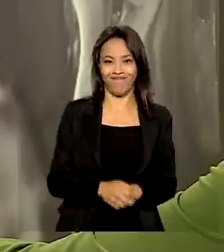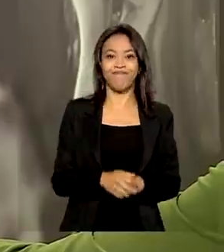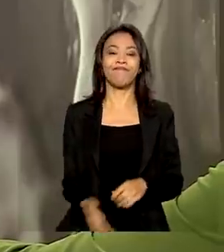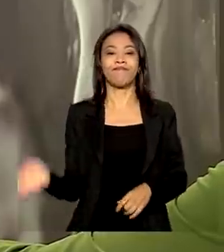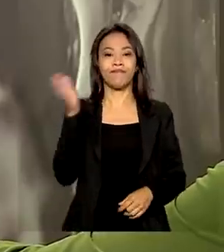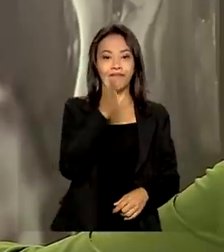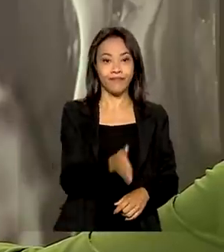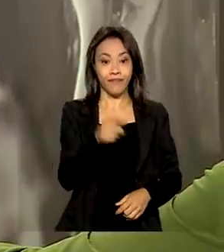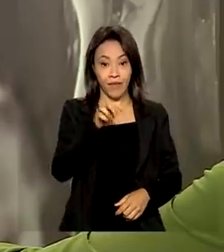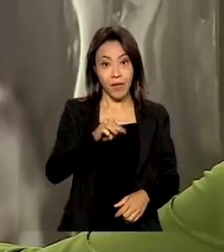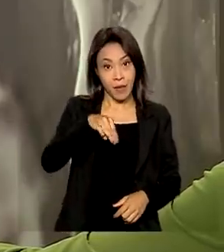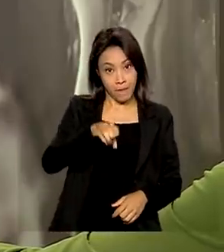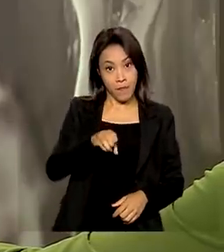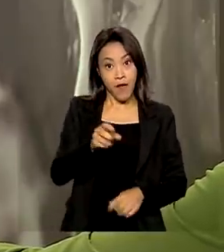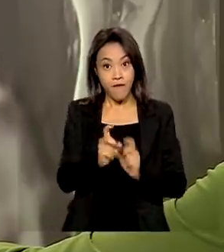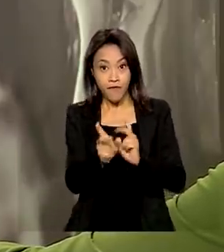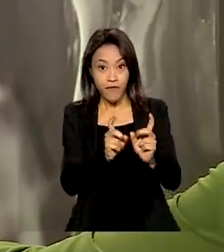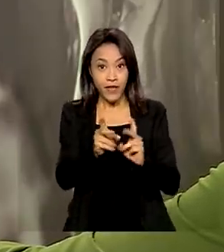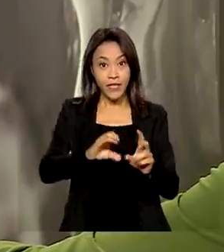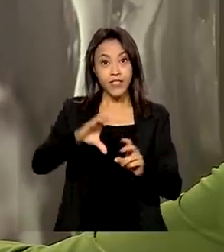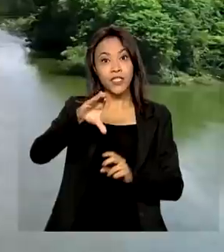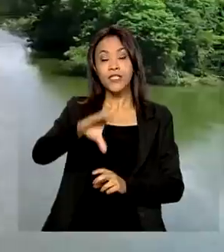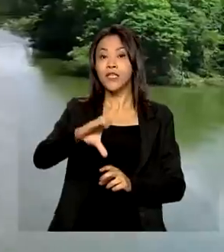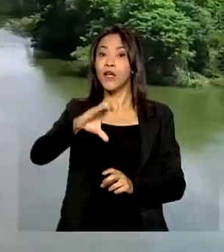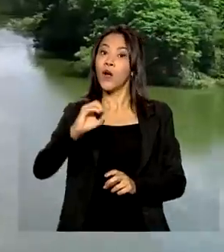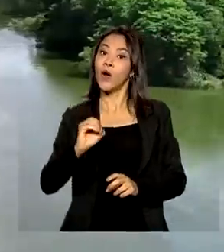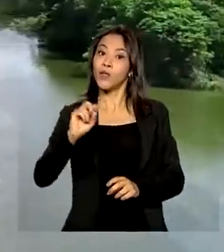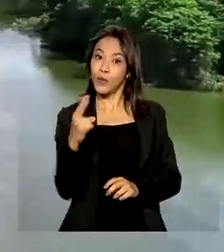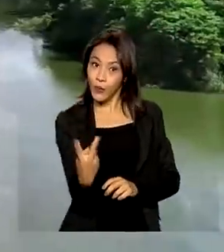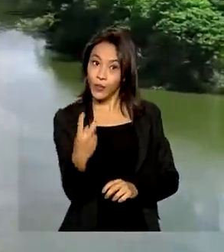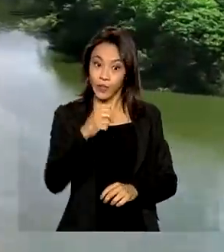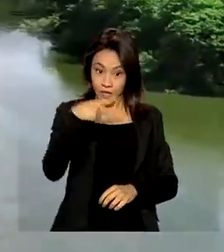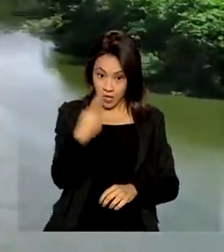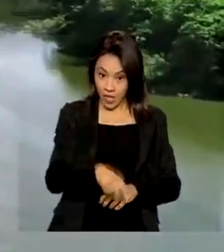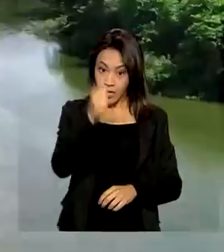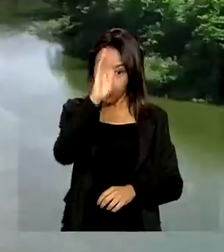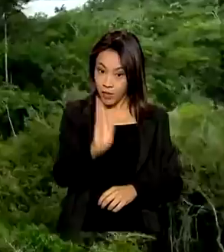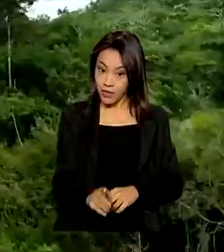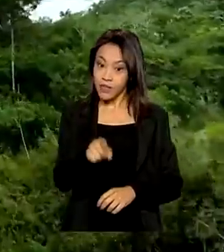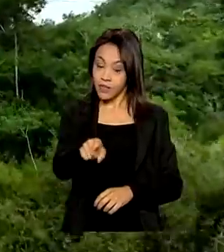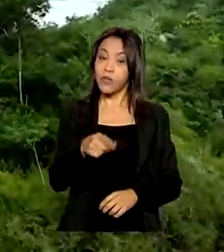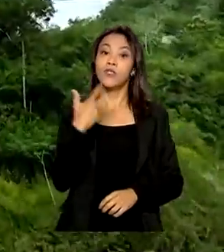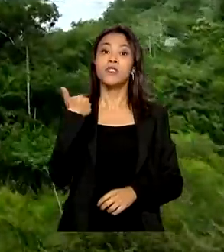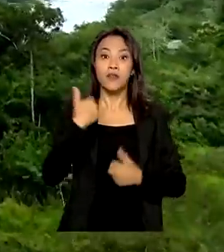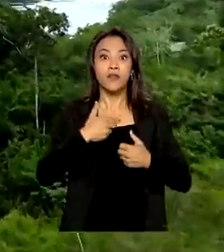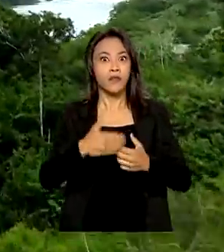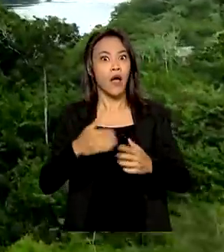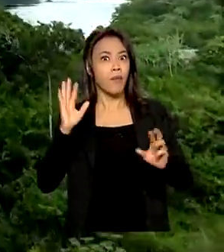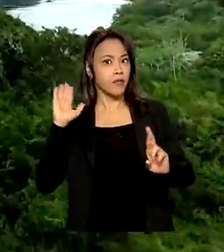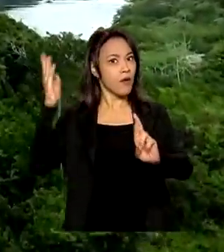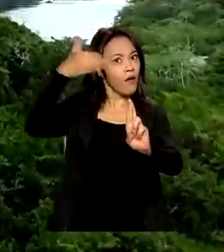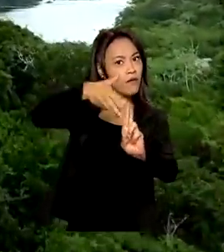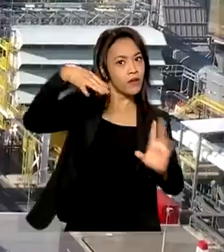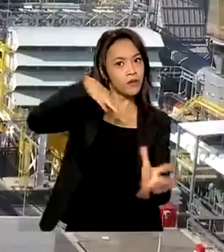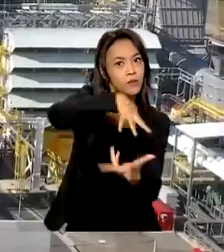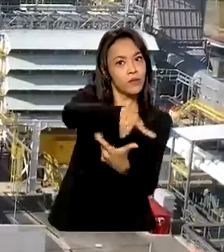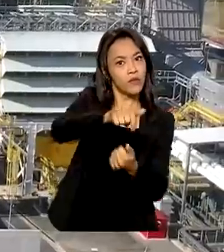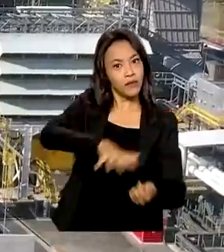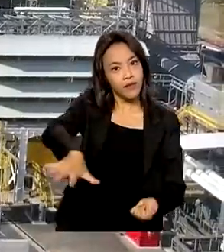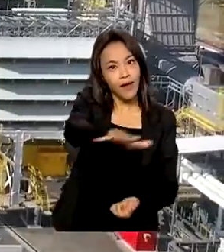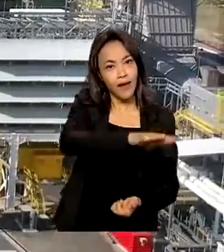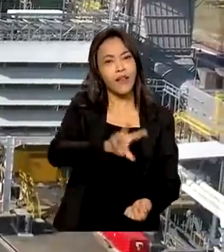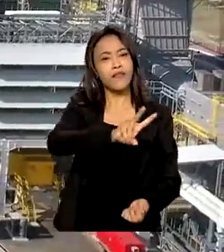mercado de carbono Ministro do meio ambiente diz que Brasil avança para se tornar protagonista mundial no setor